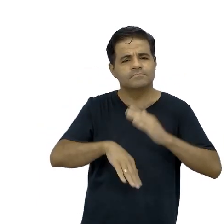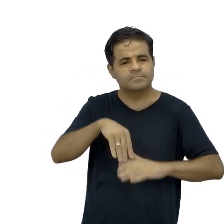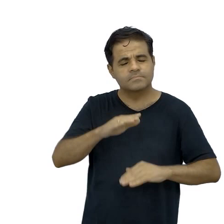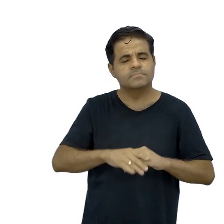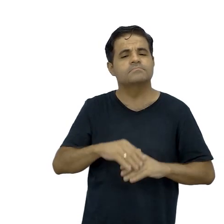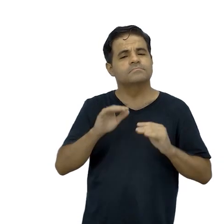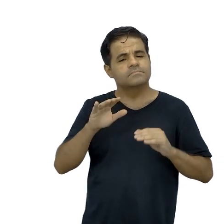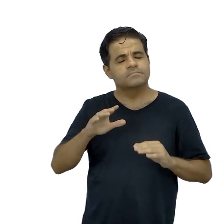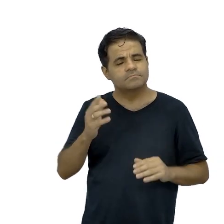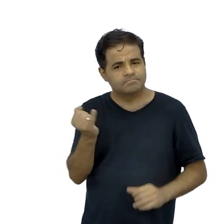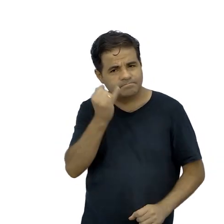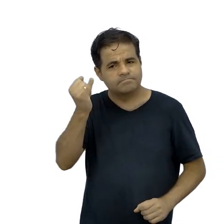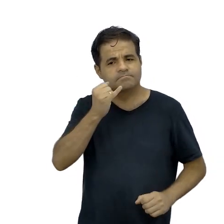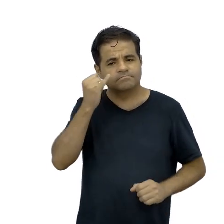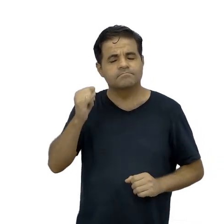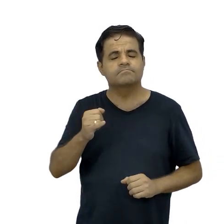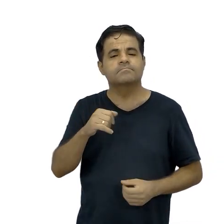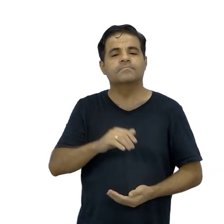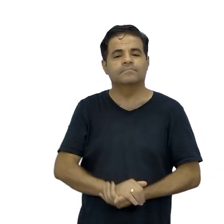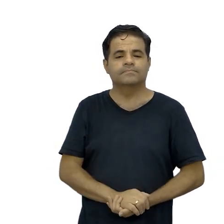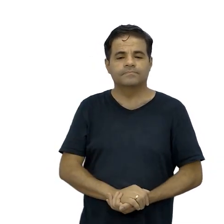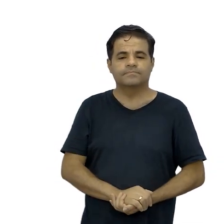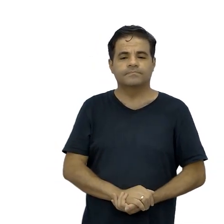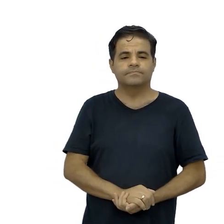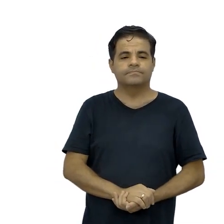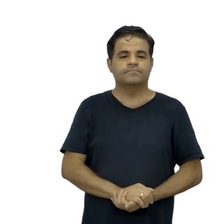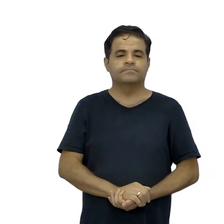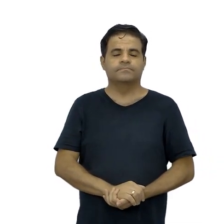habilidade essencial preconiza.